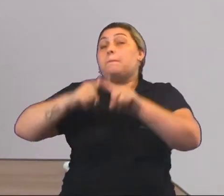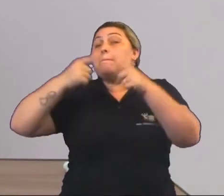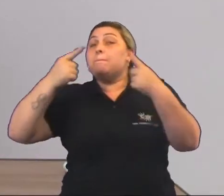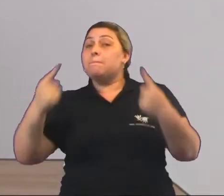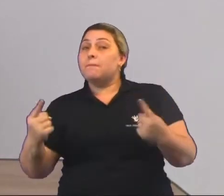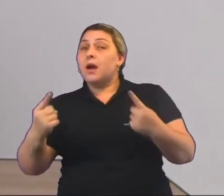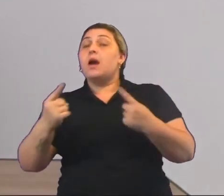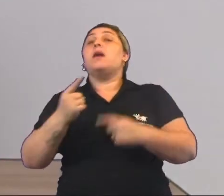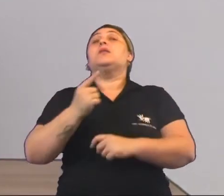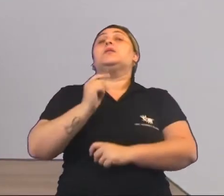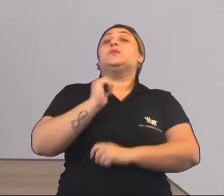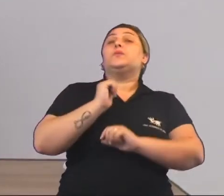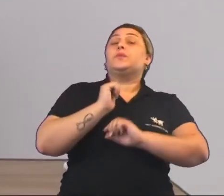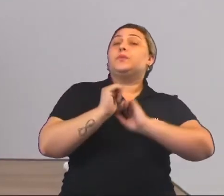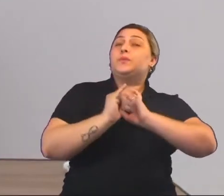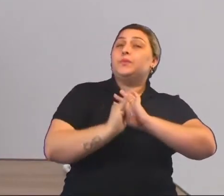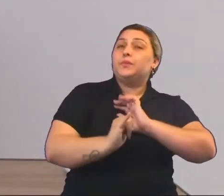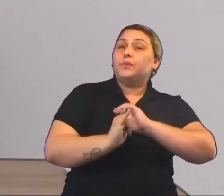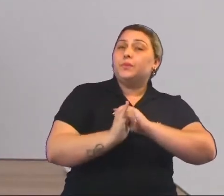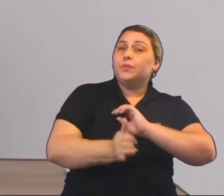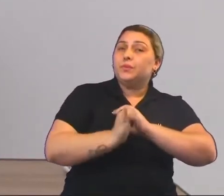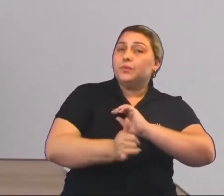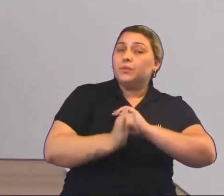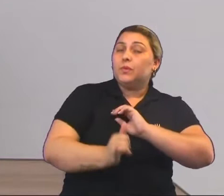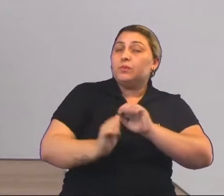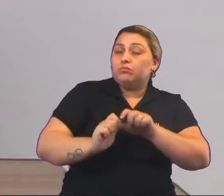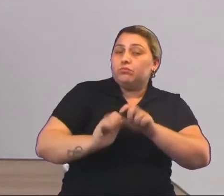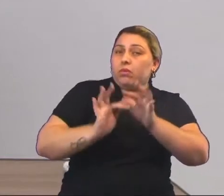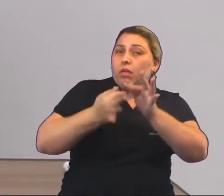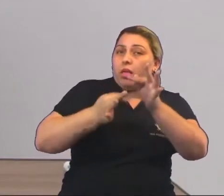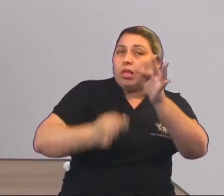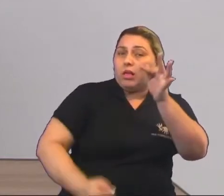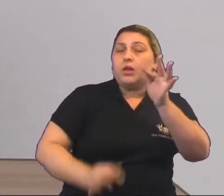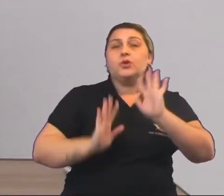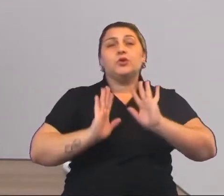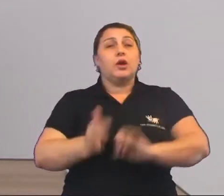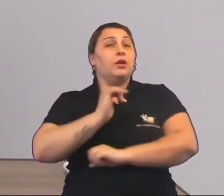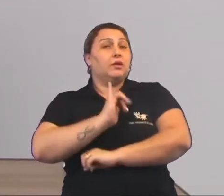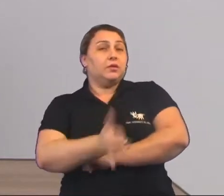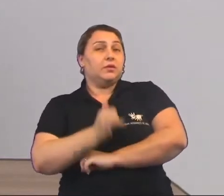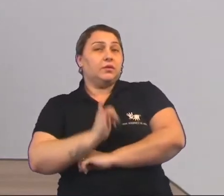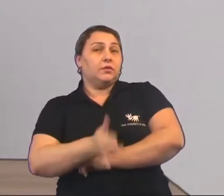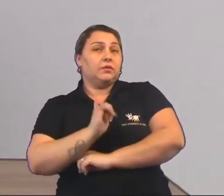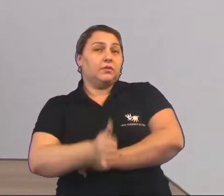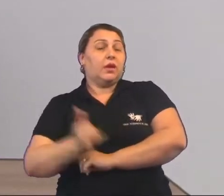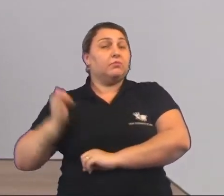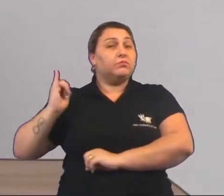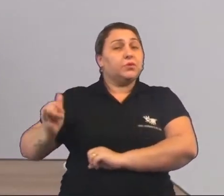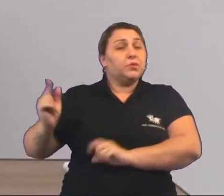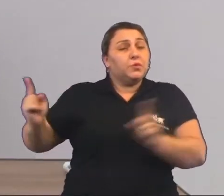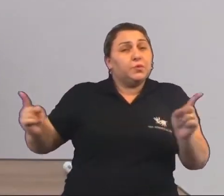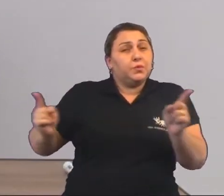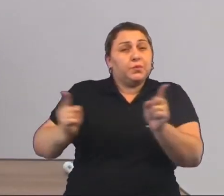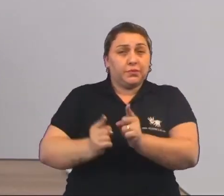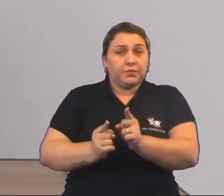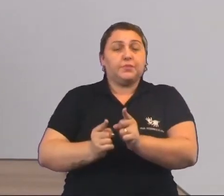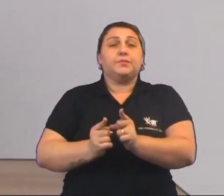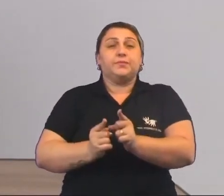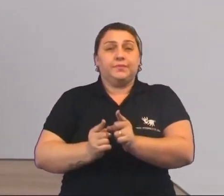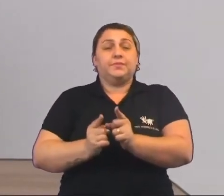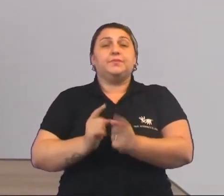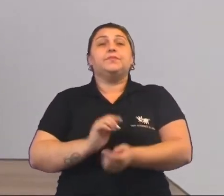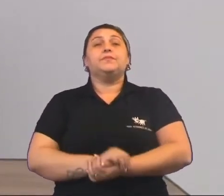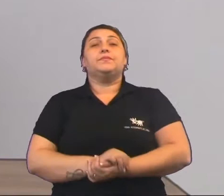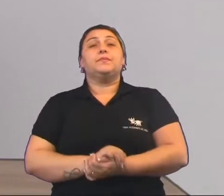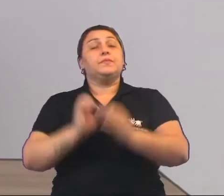o conto, ele é uma narrativa longa, né? Já as fábulas são narrativas mais curtinhas, inclusive